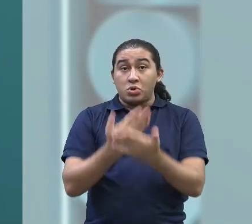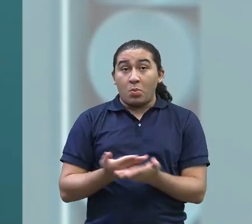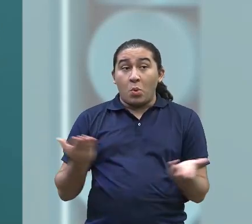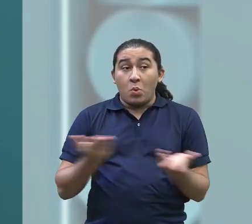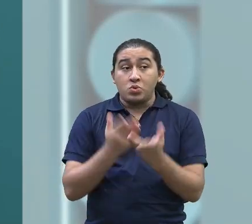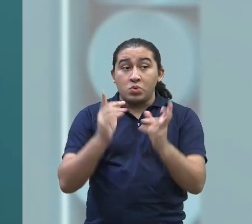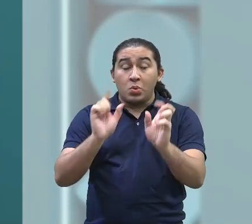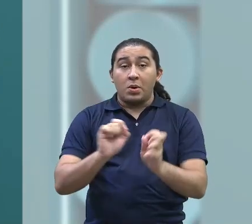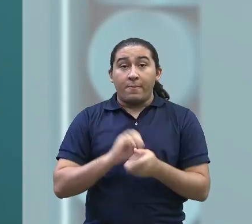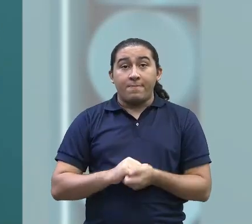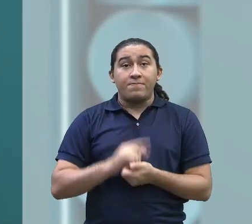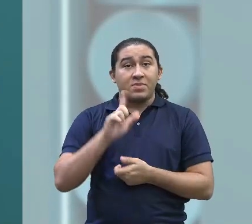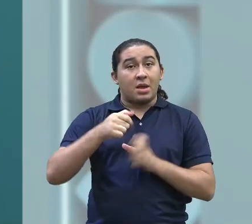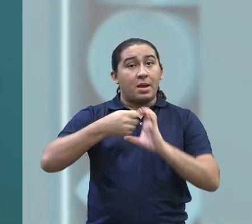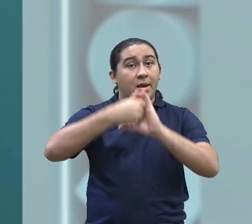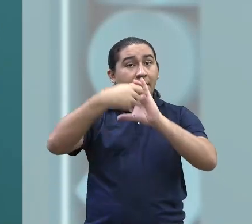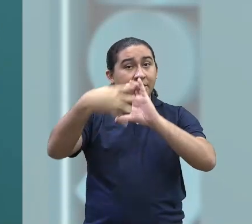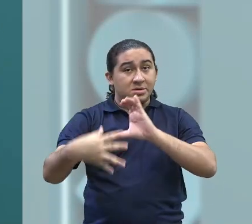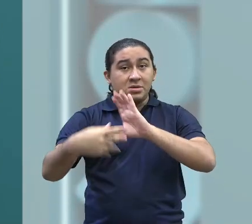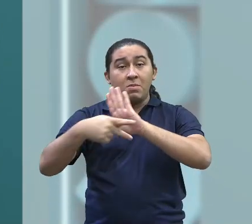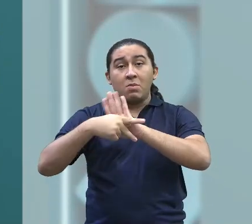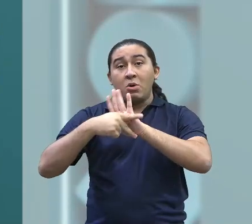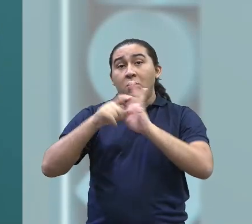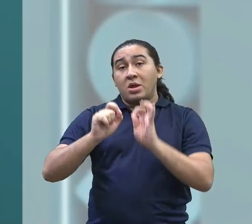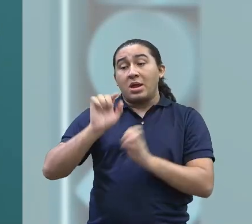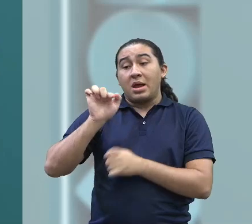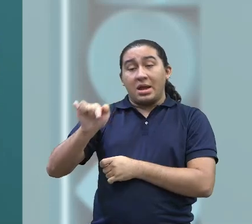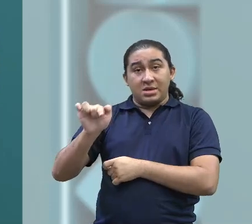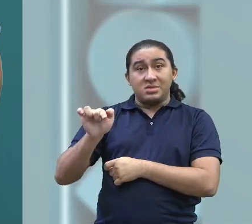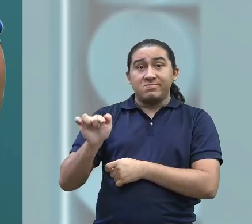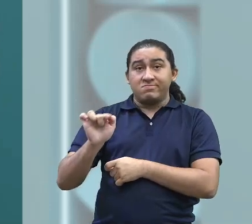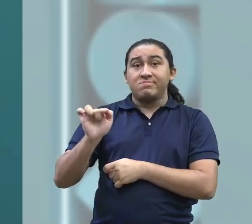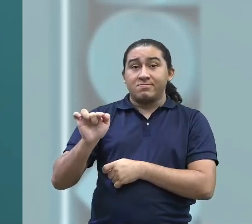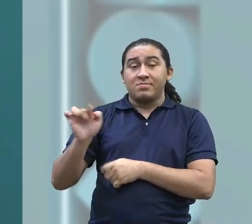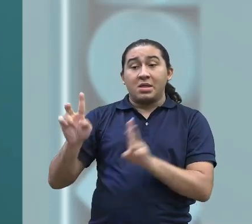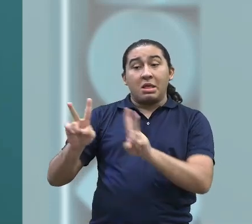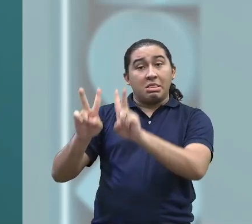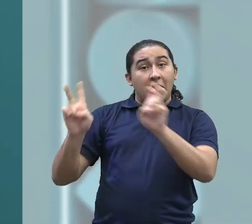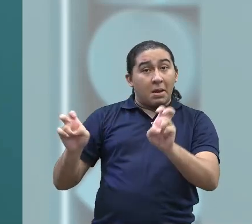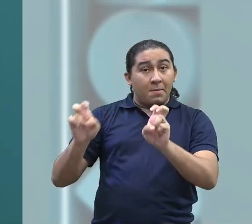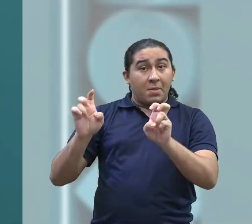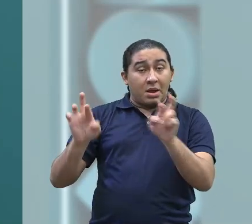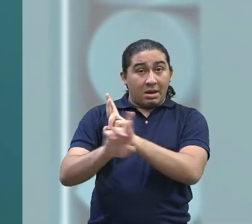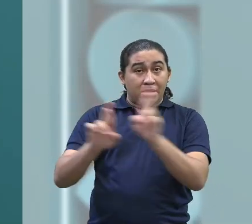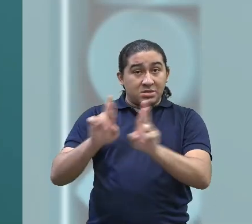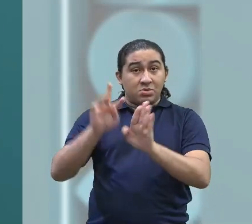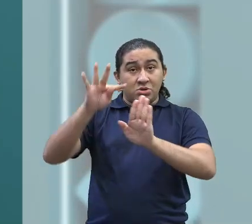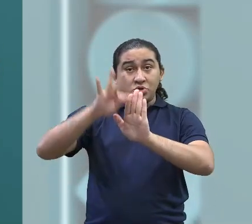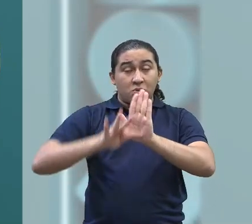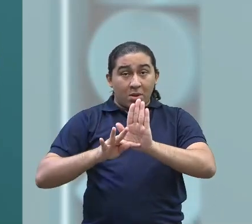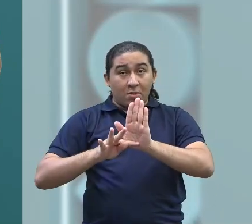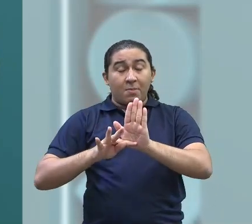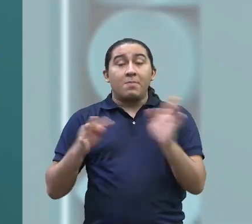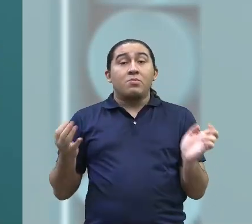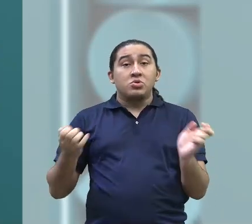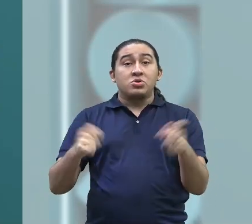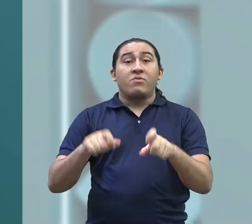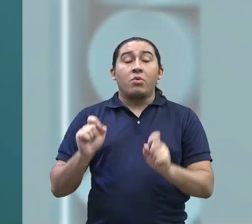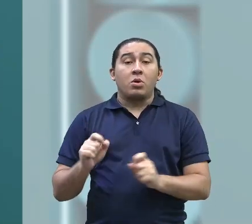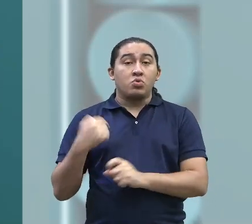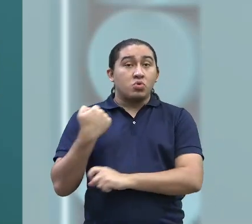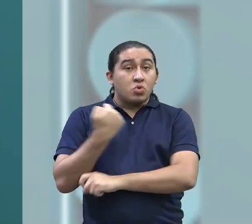hoje as características da intertextualidade, né, que elas fazem com que o